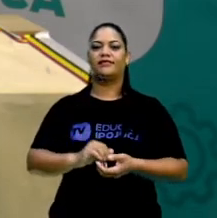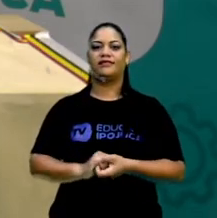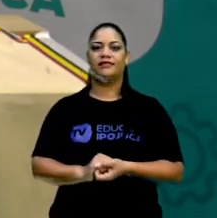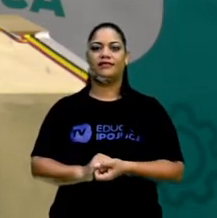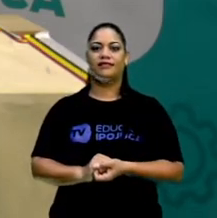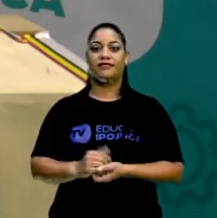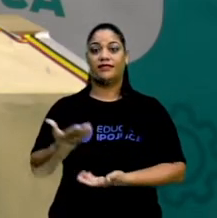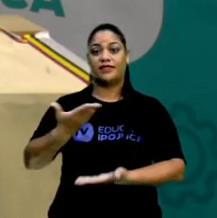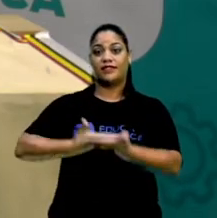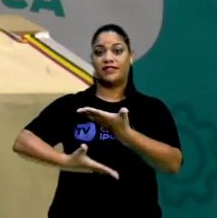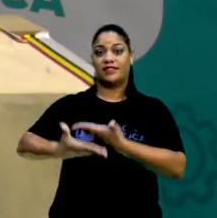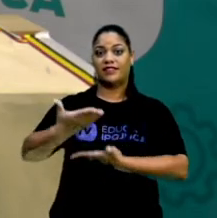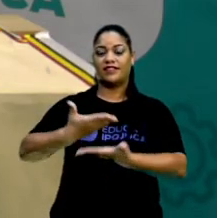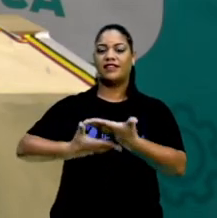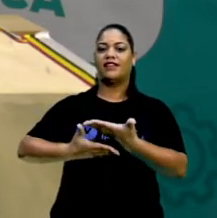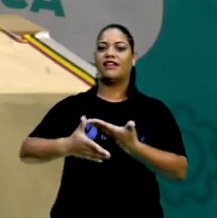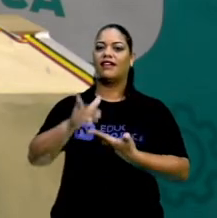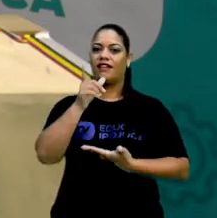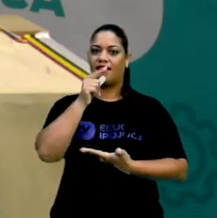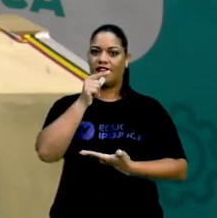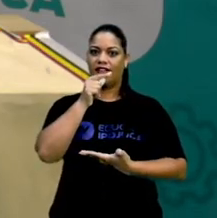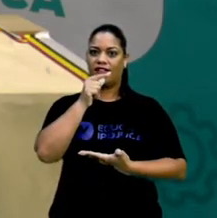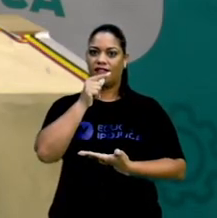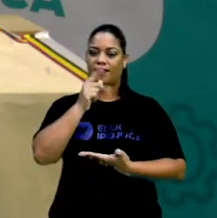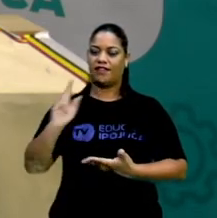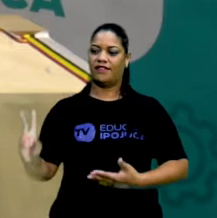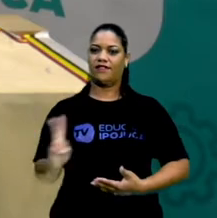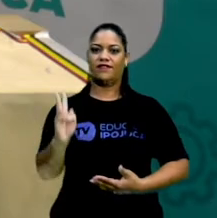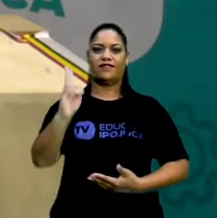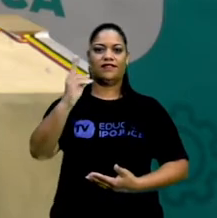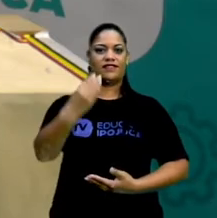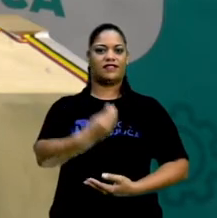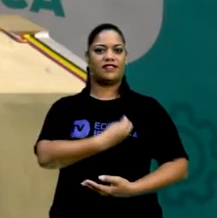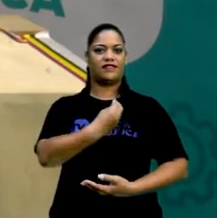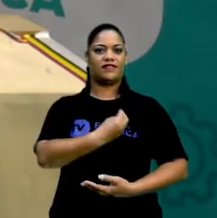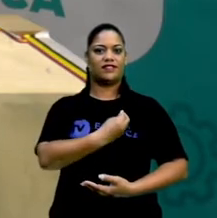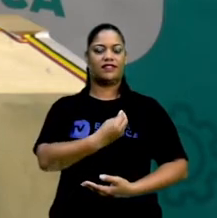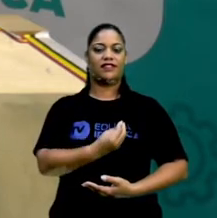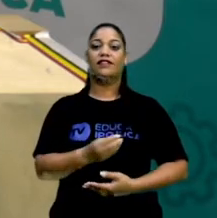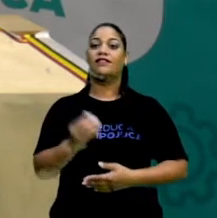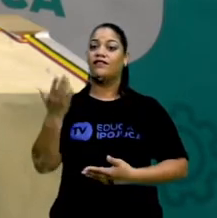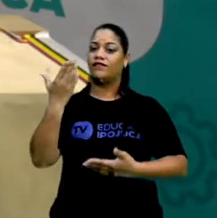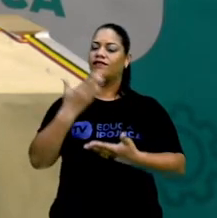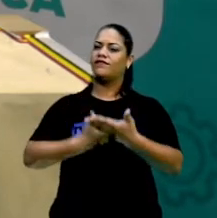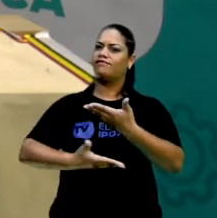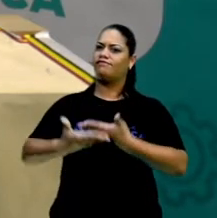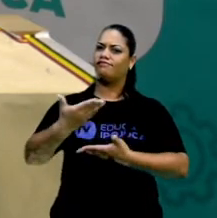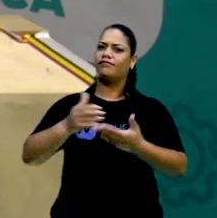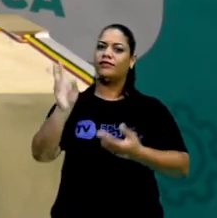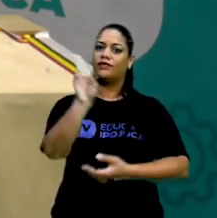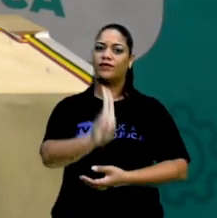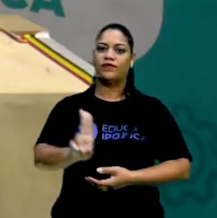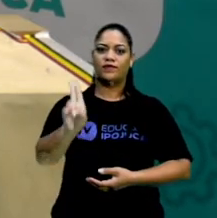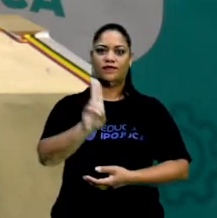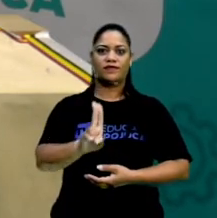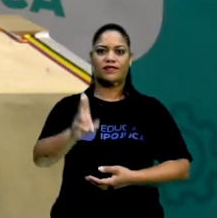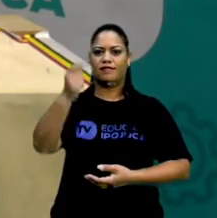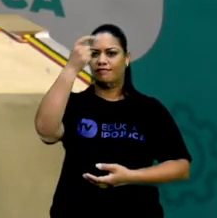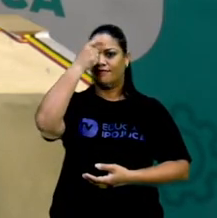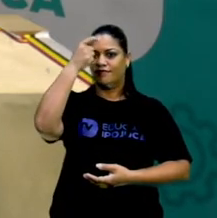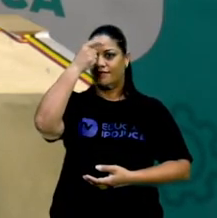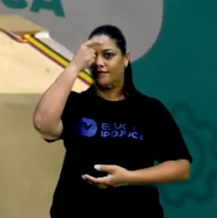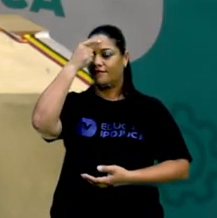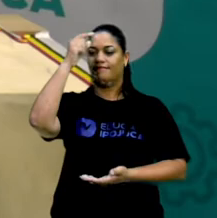Preservar a água é valorizar a vida. Vamos consumir com consciência para não